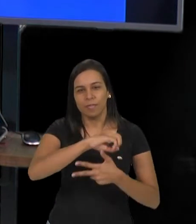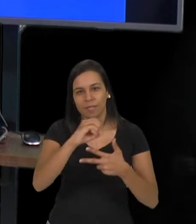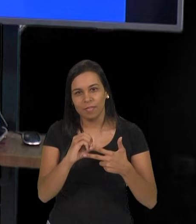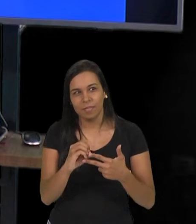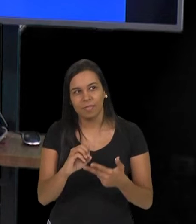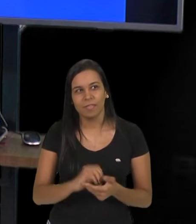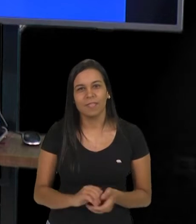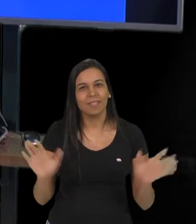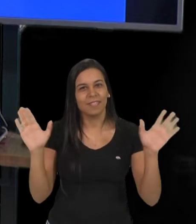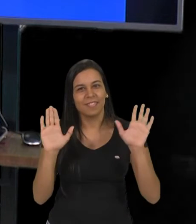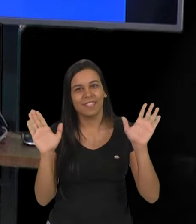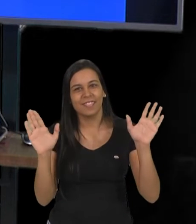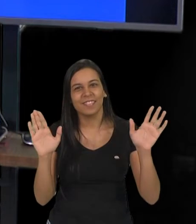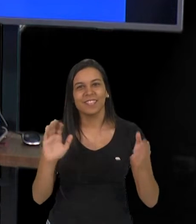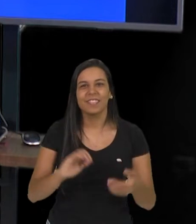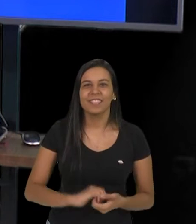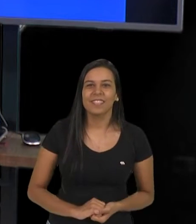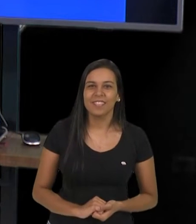Bye.